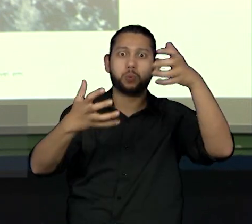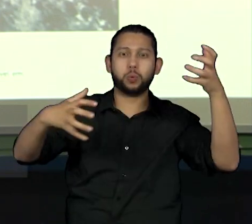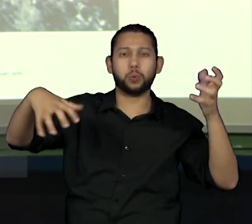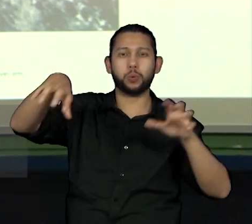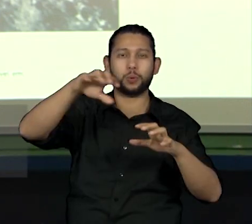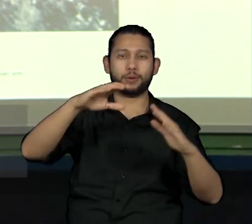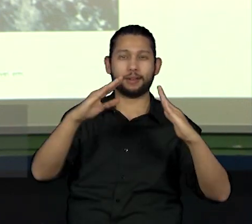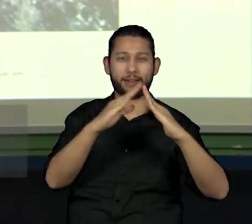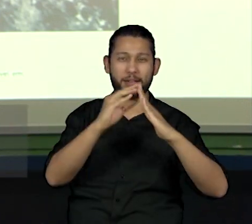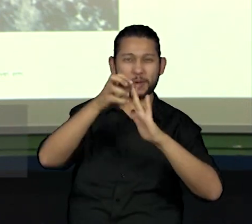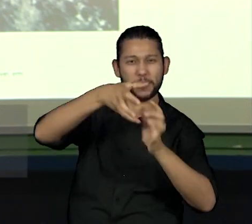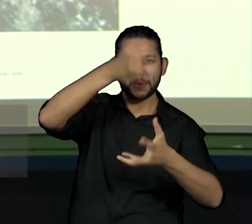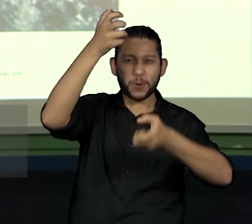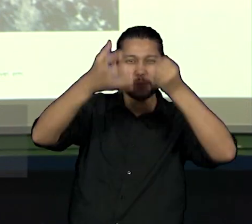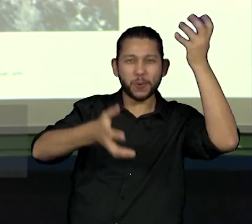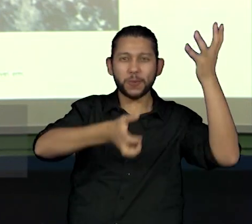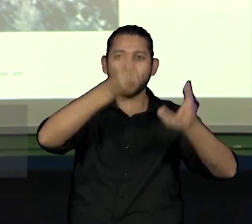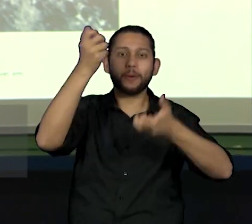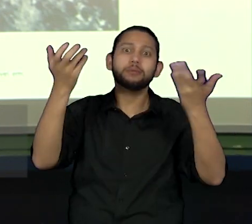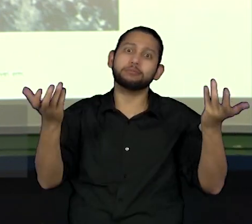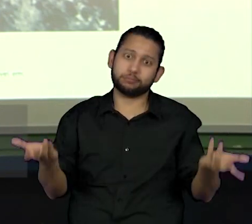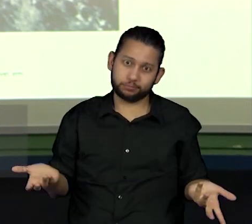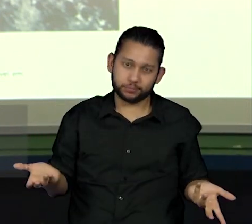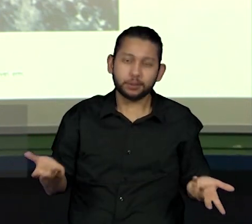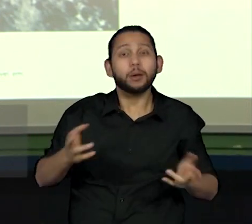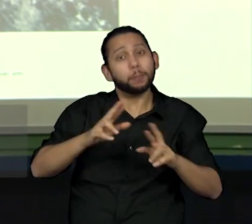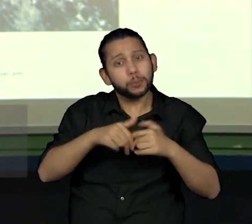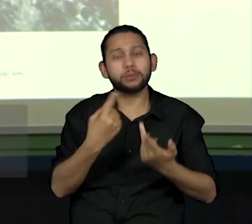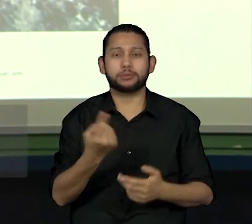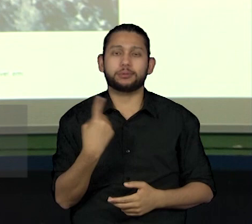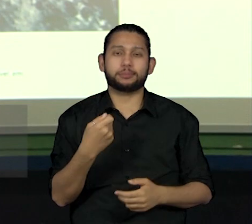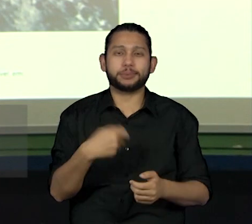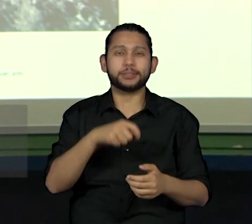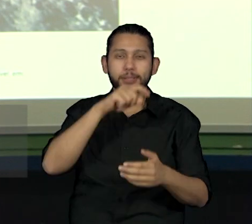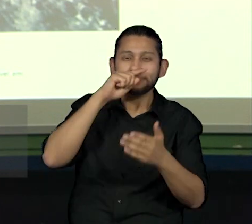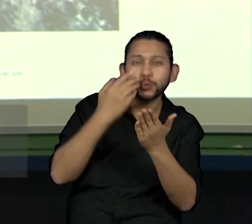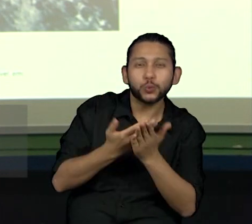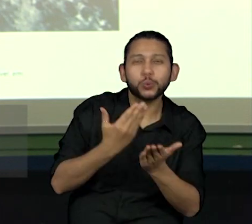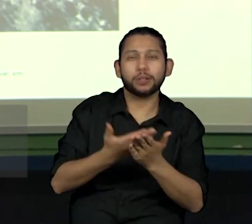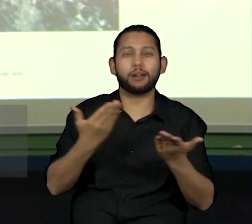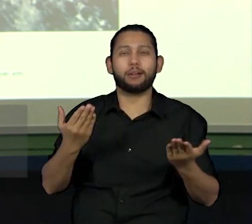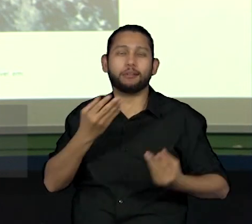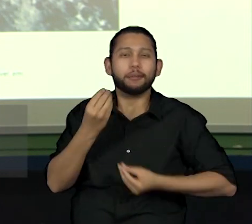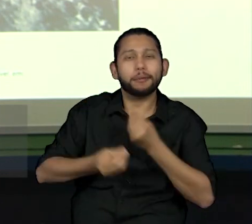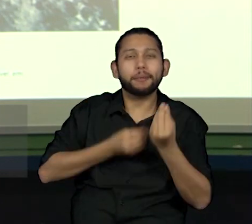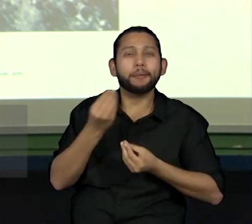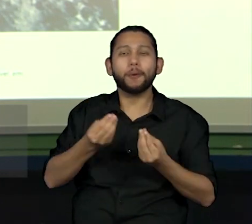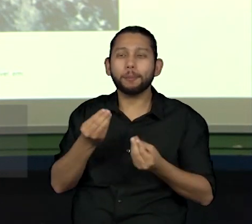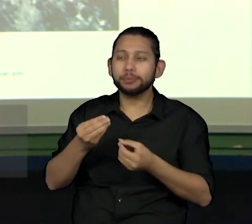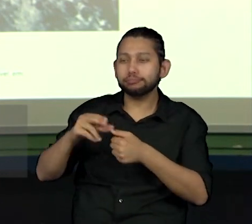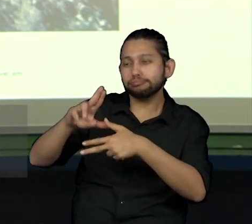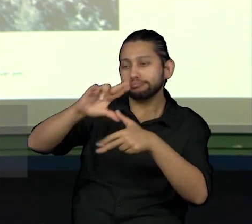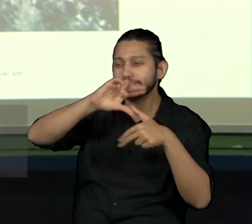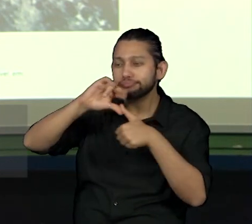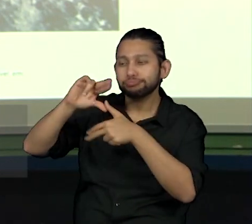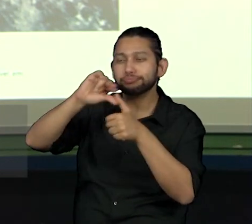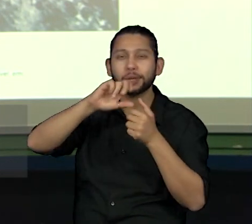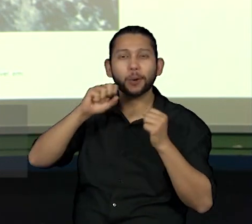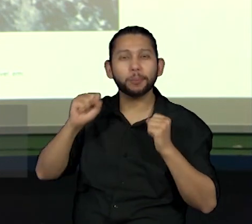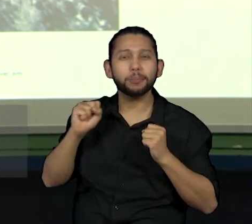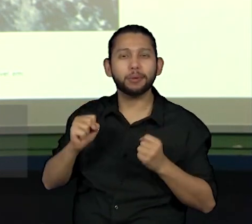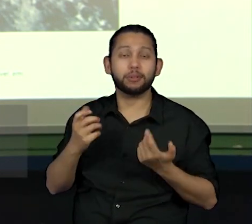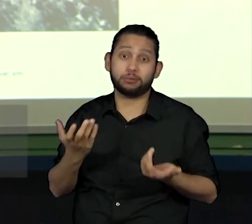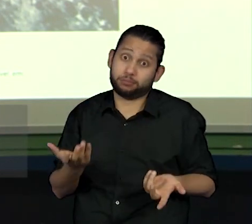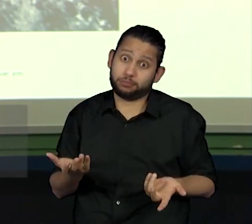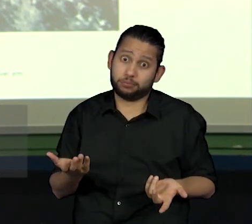Então, é preciso a gente estudar esse movimento. Precisamos estudar os furacões, porque